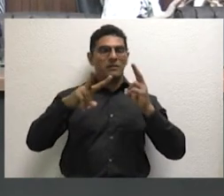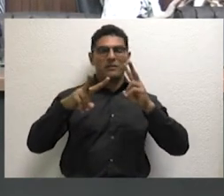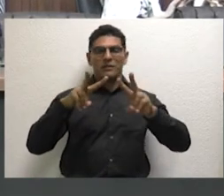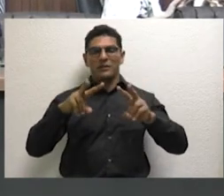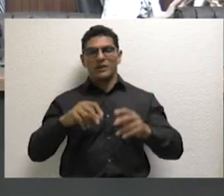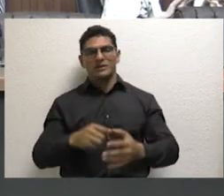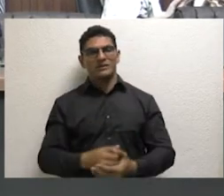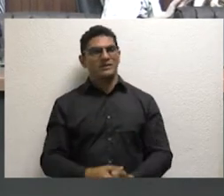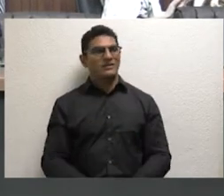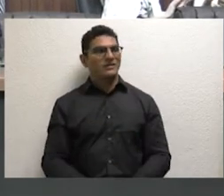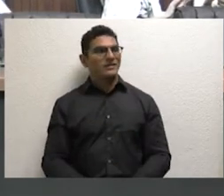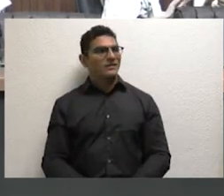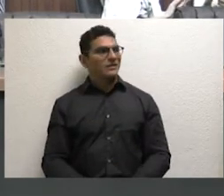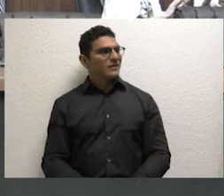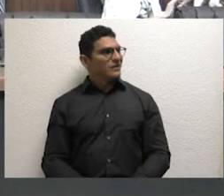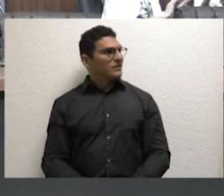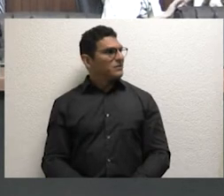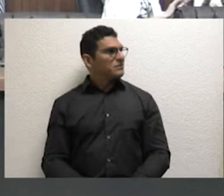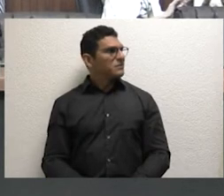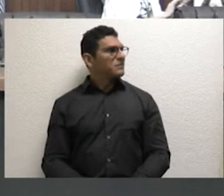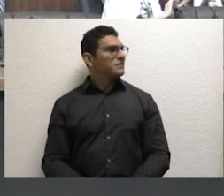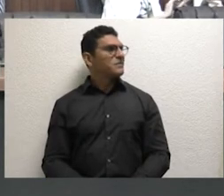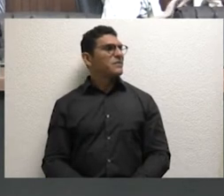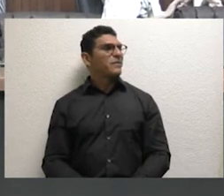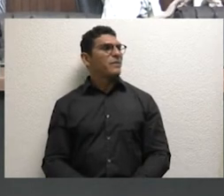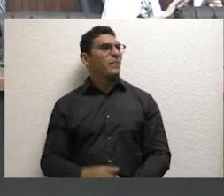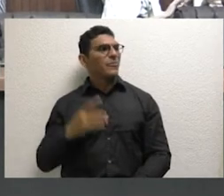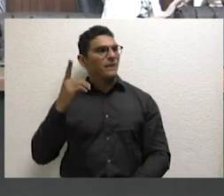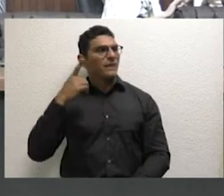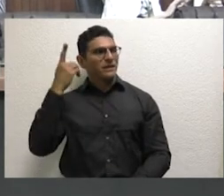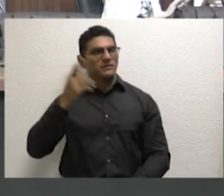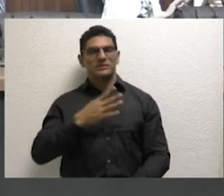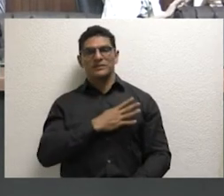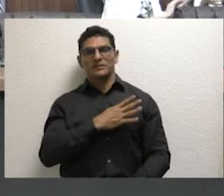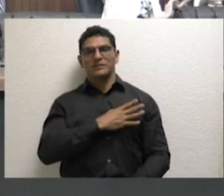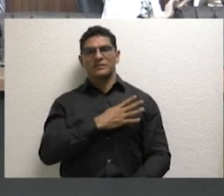com a palavra o deputado Serafim Correia